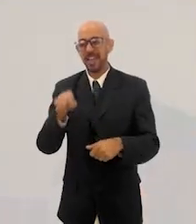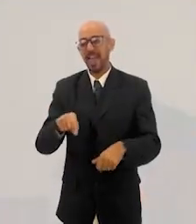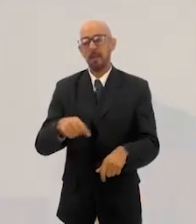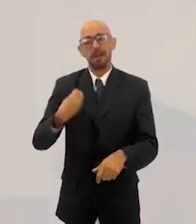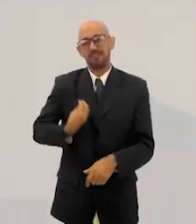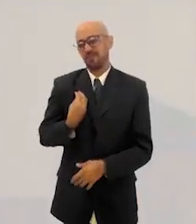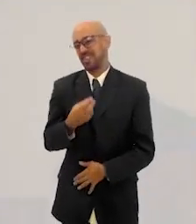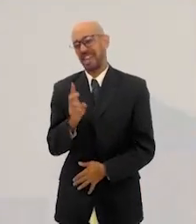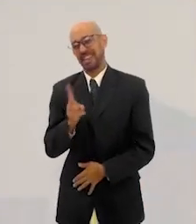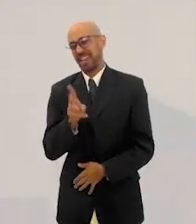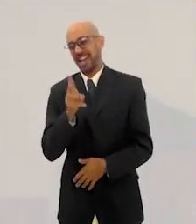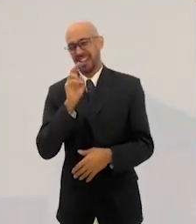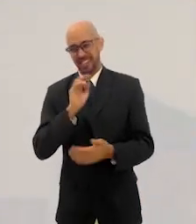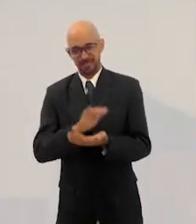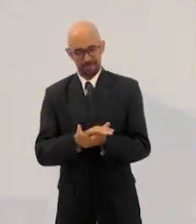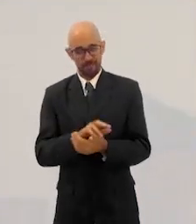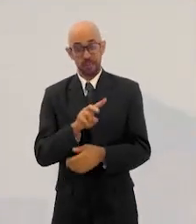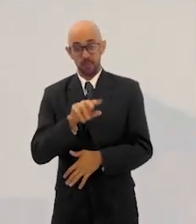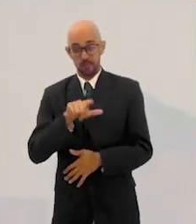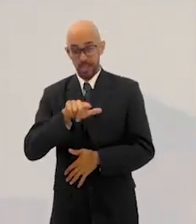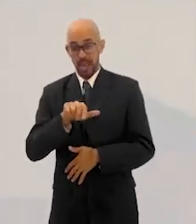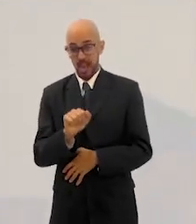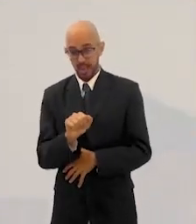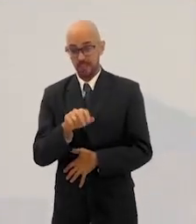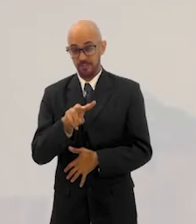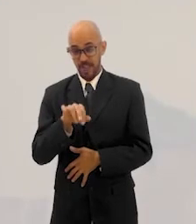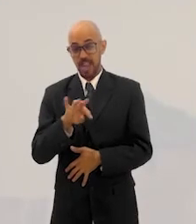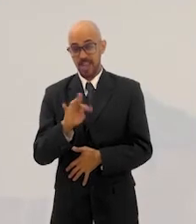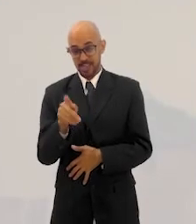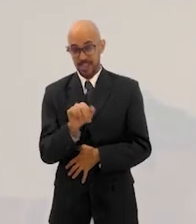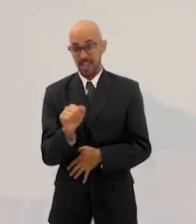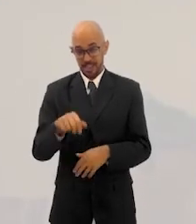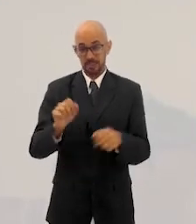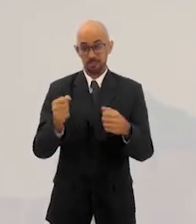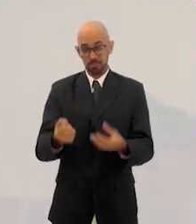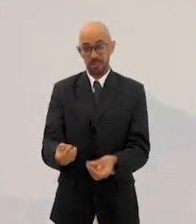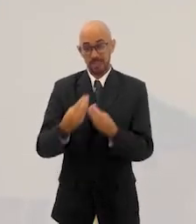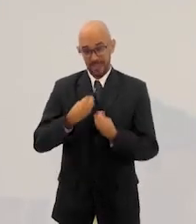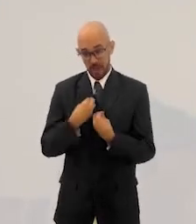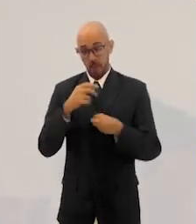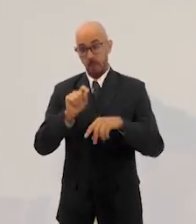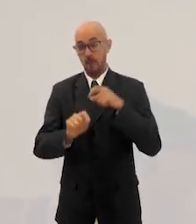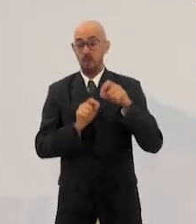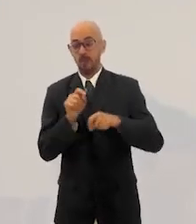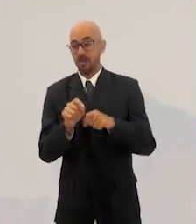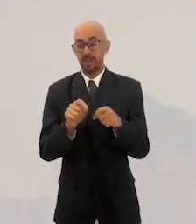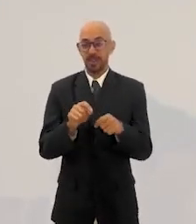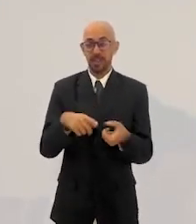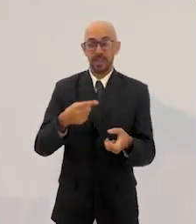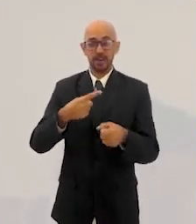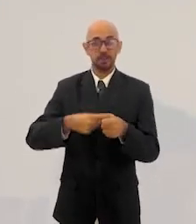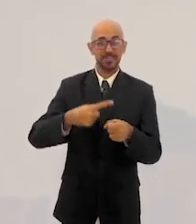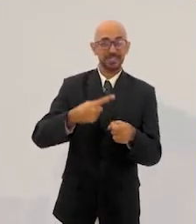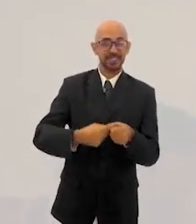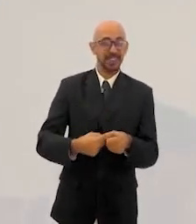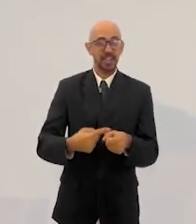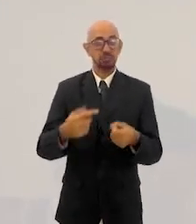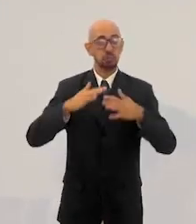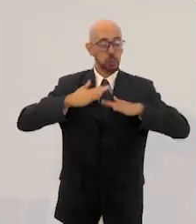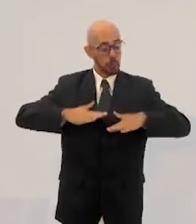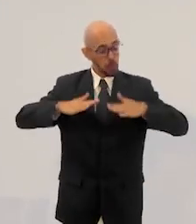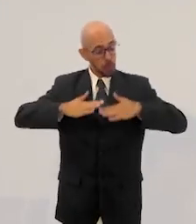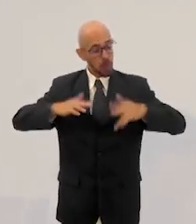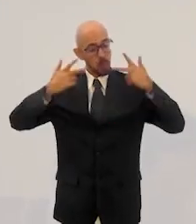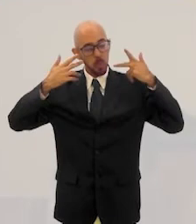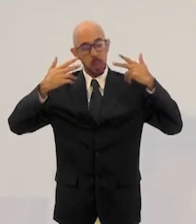né? Então, Vila Velha e Espírito Santo me proporcionou isso, porque era ainda uma cidade, na época, muito